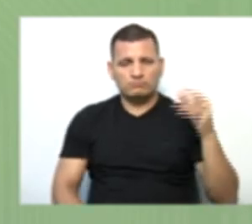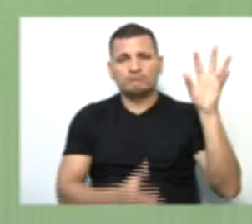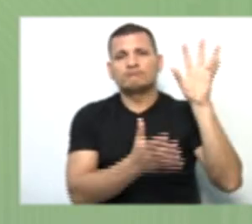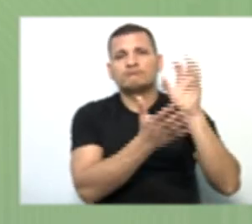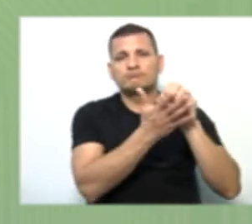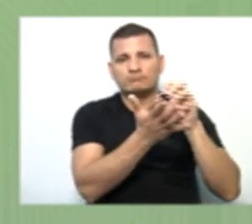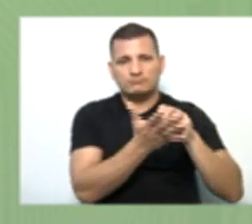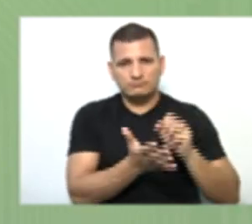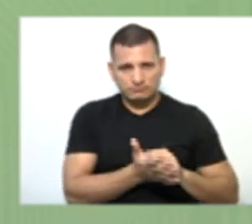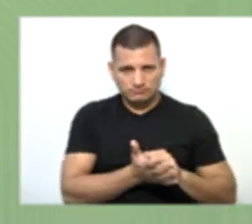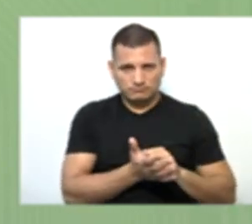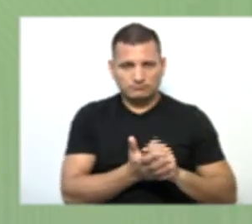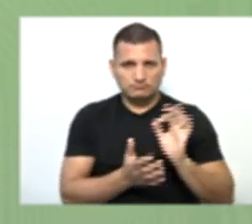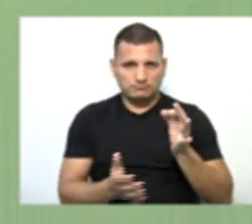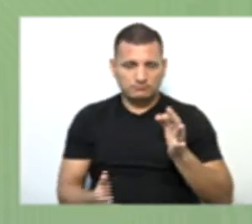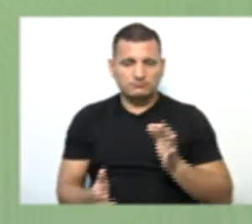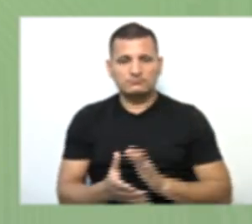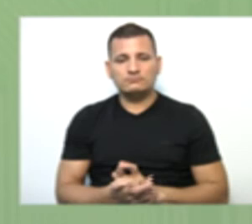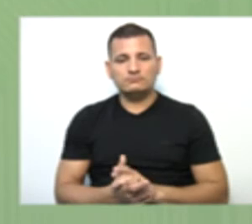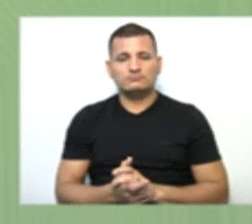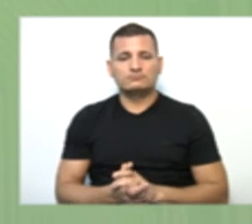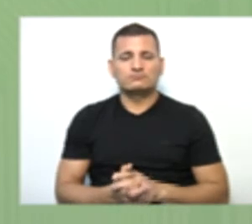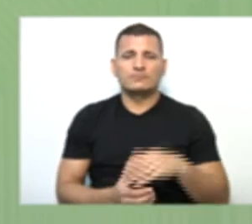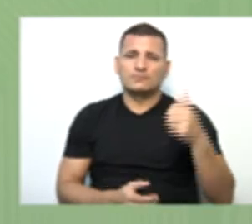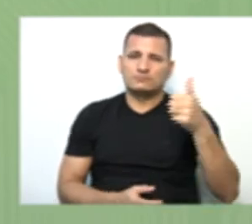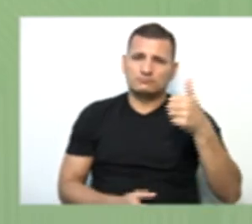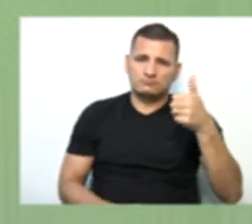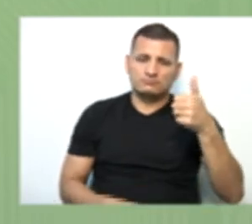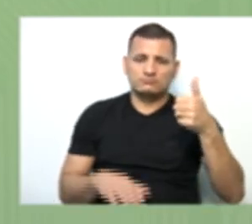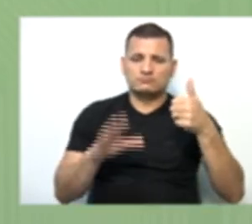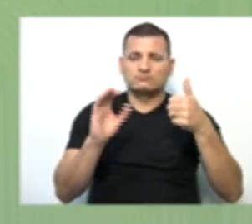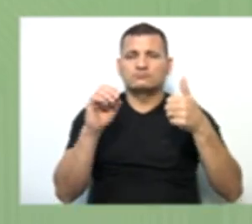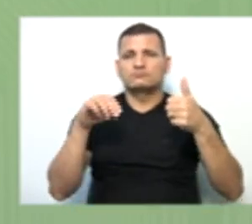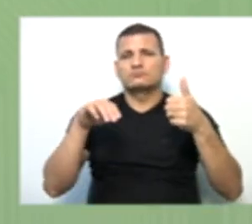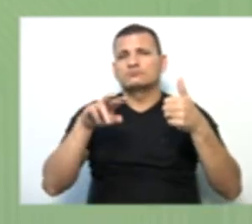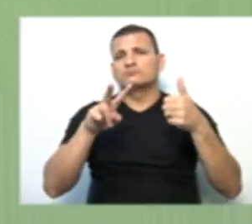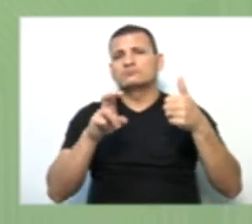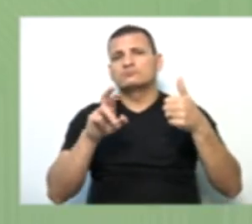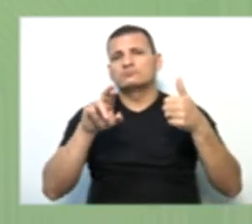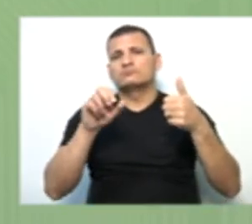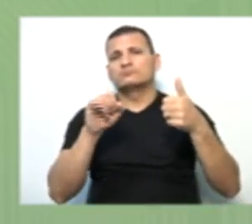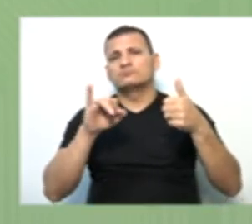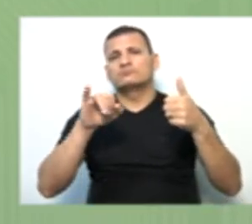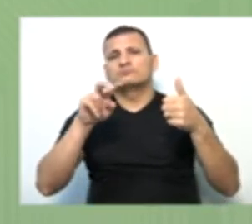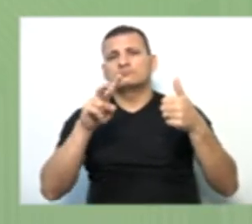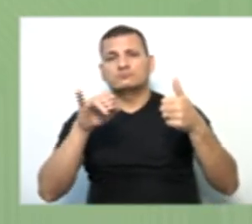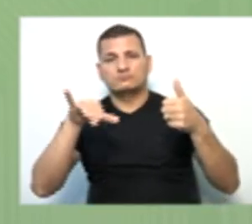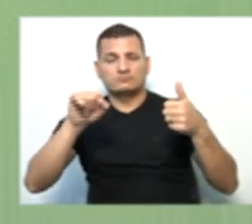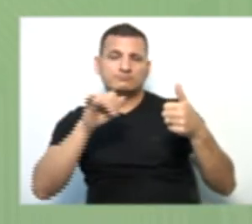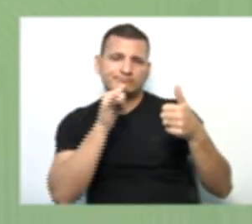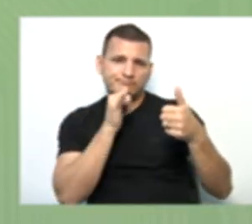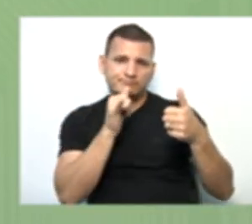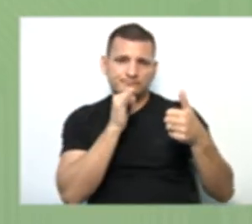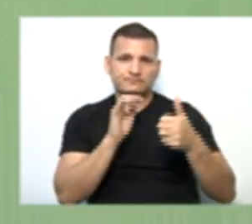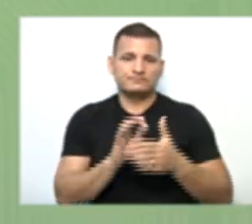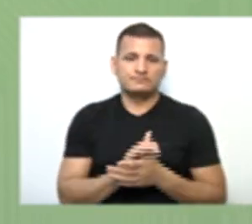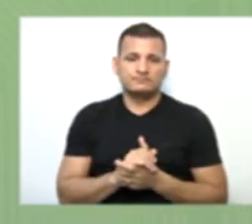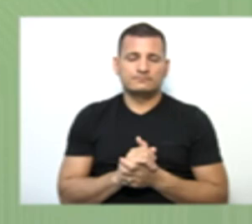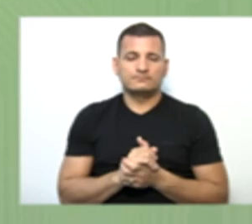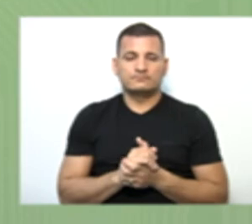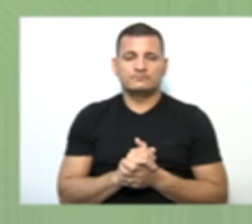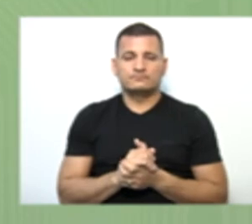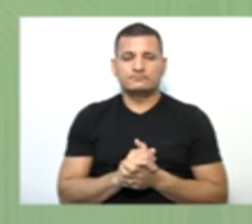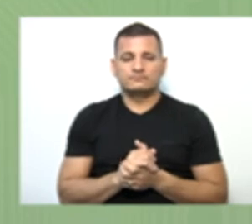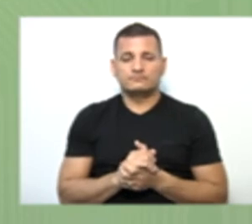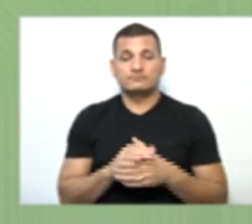seja, primeiro as conversíveis em dinheiro. Então, vejamos exemplo.